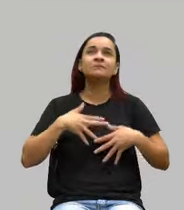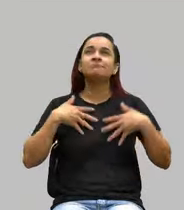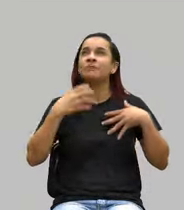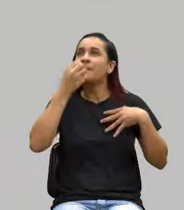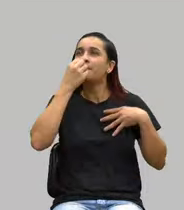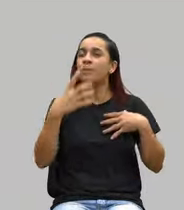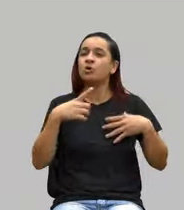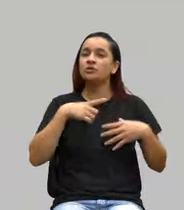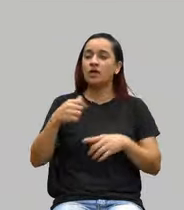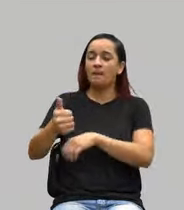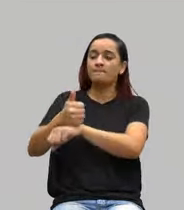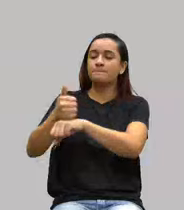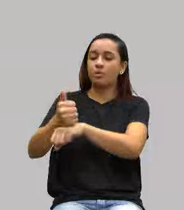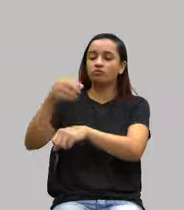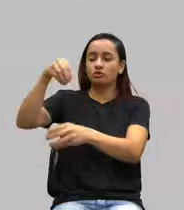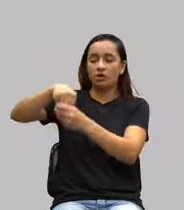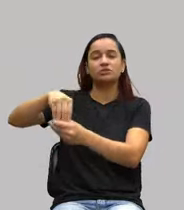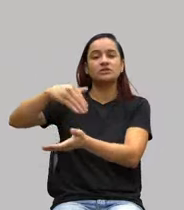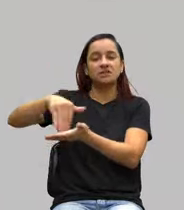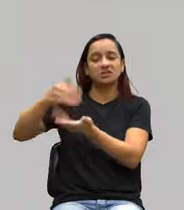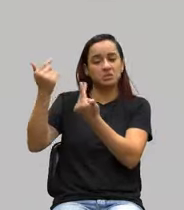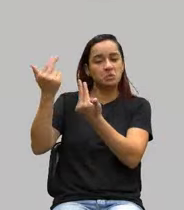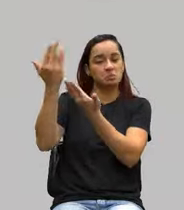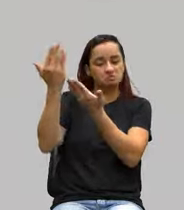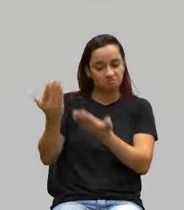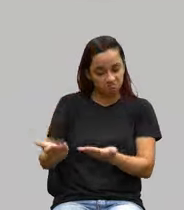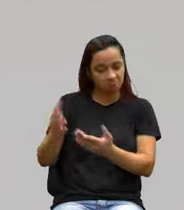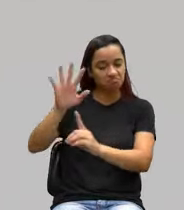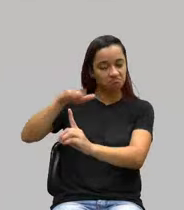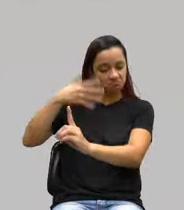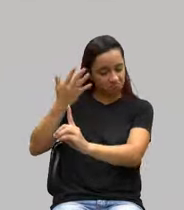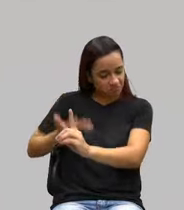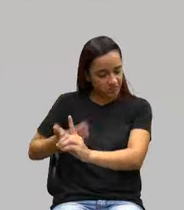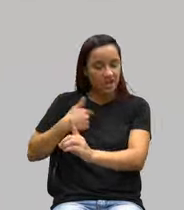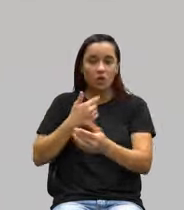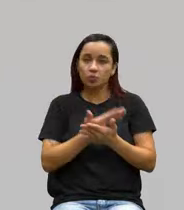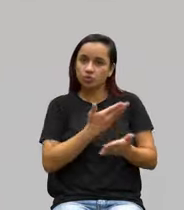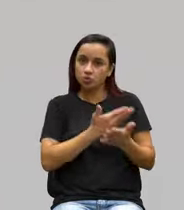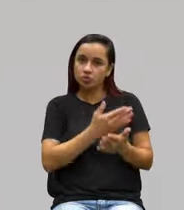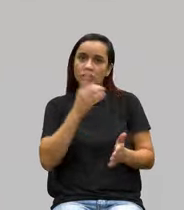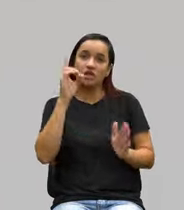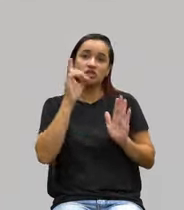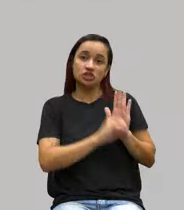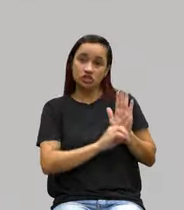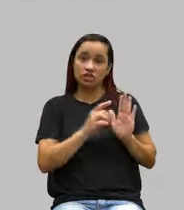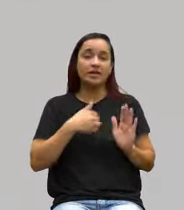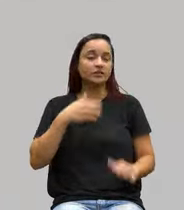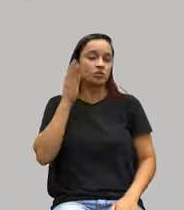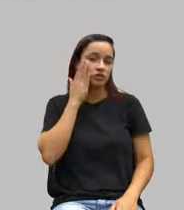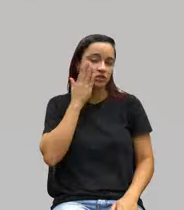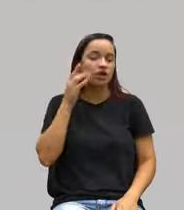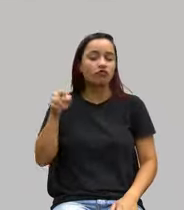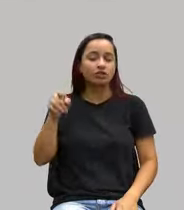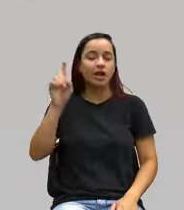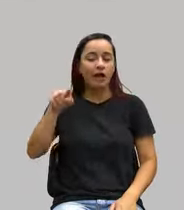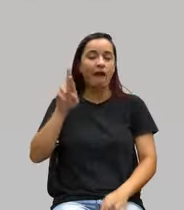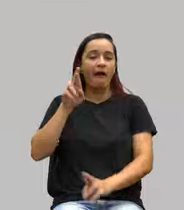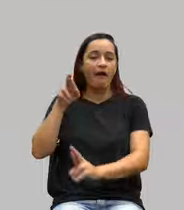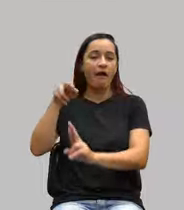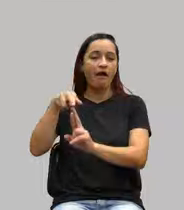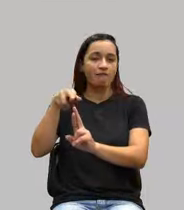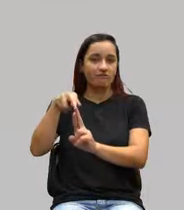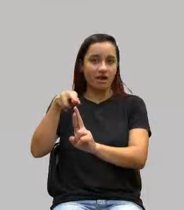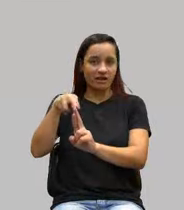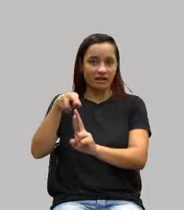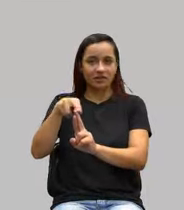conduz na secretaria eu estudei direito falo que o senhor é referência né na